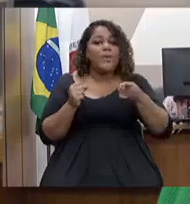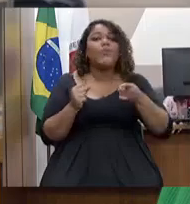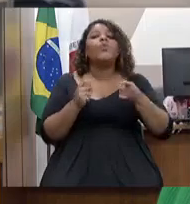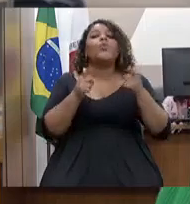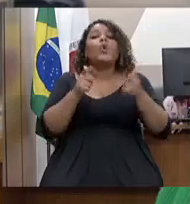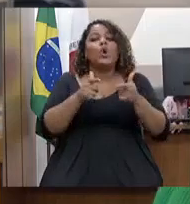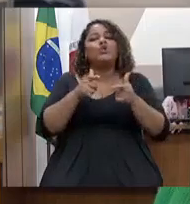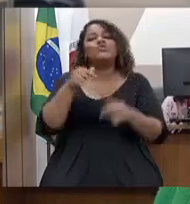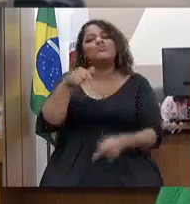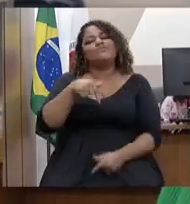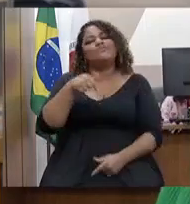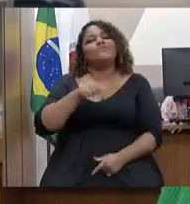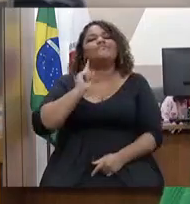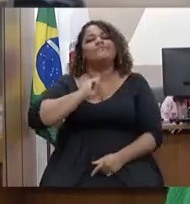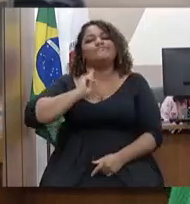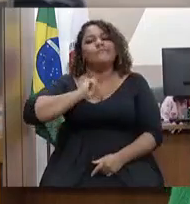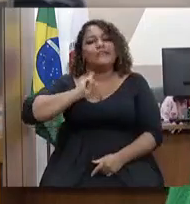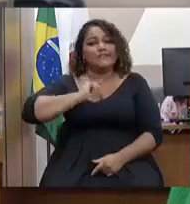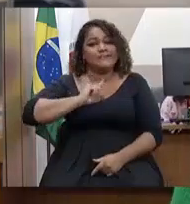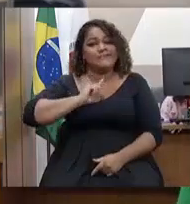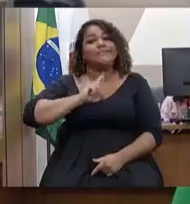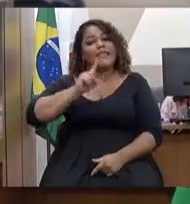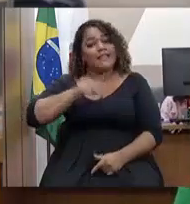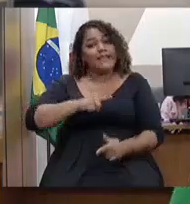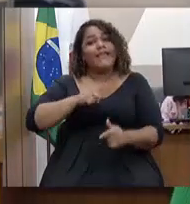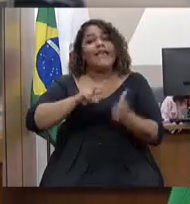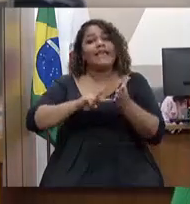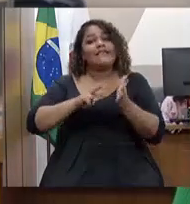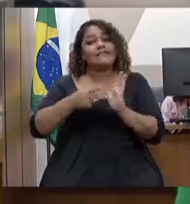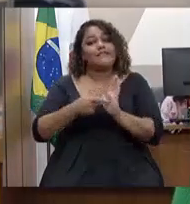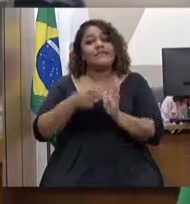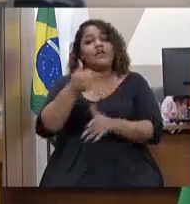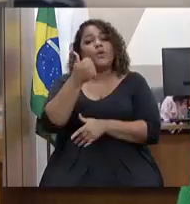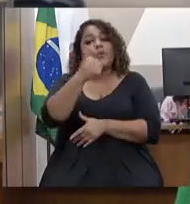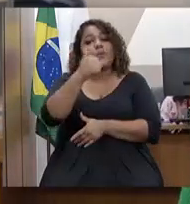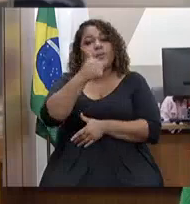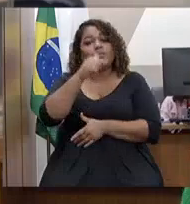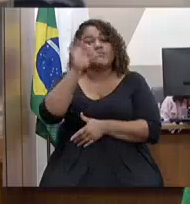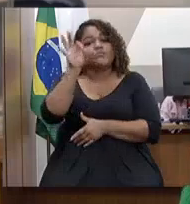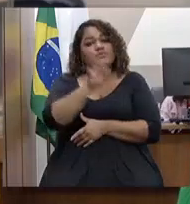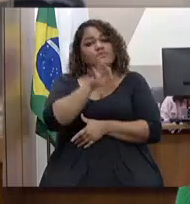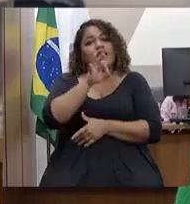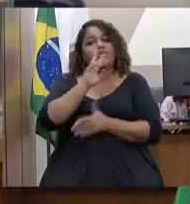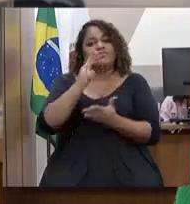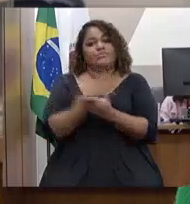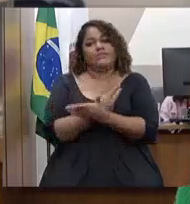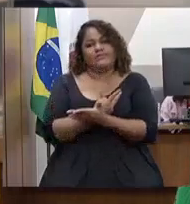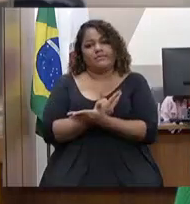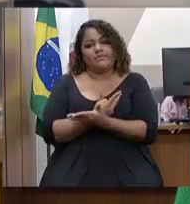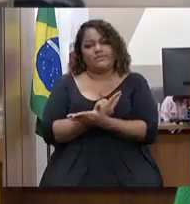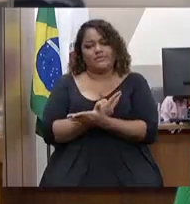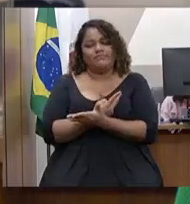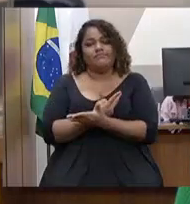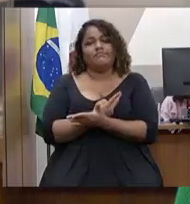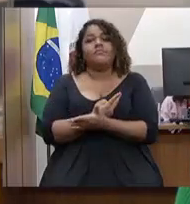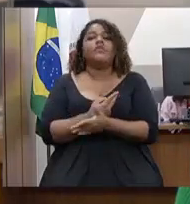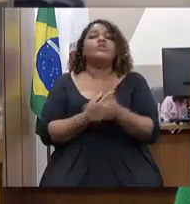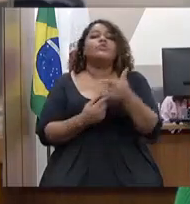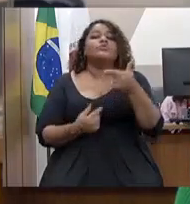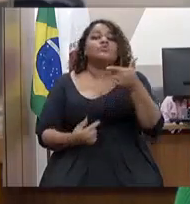a 11% dos acidentes dos 2556 óbitos